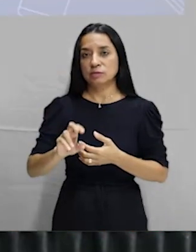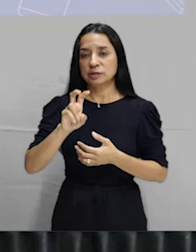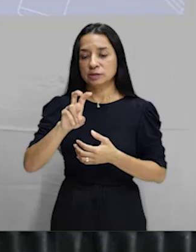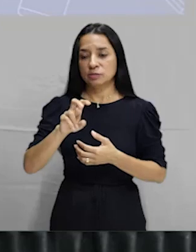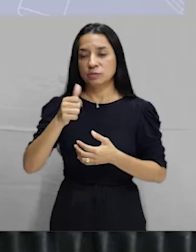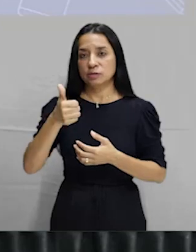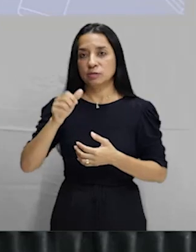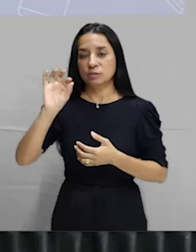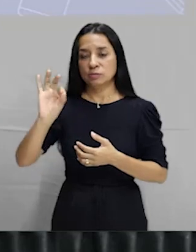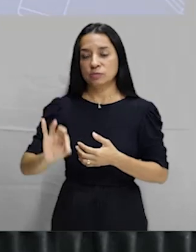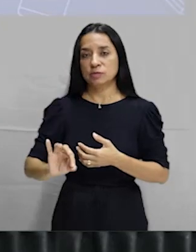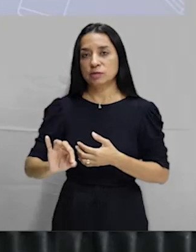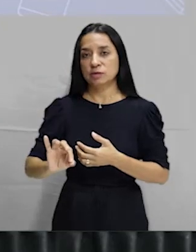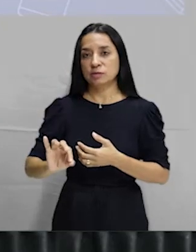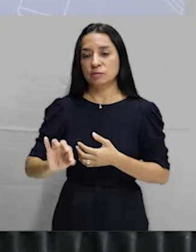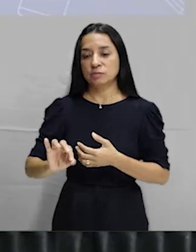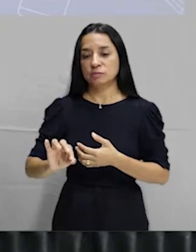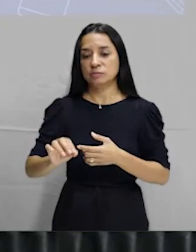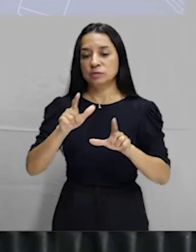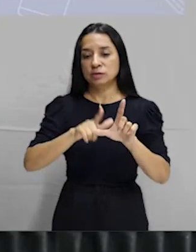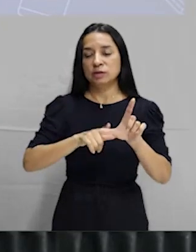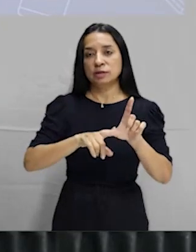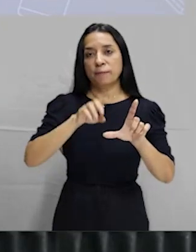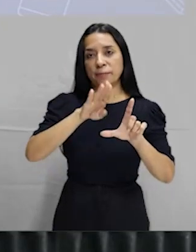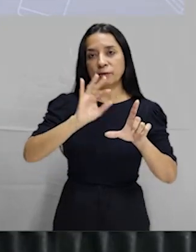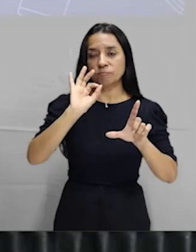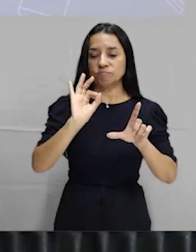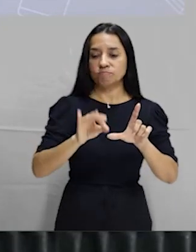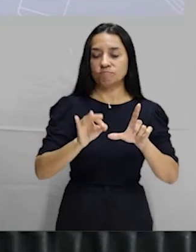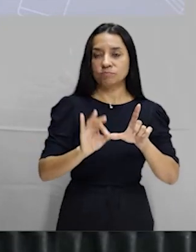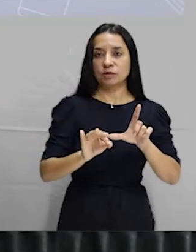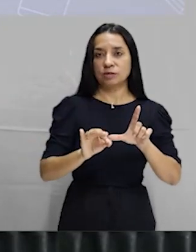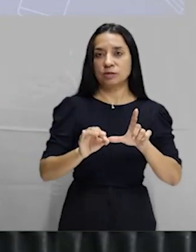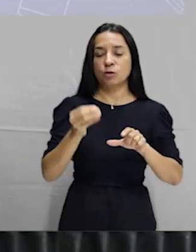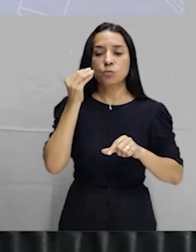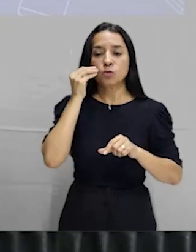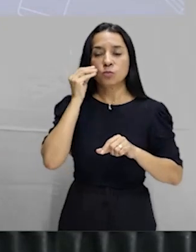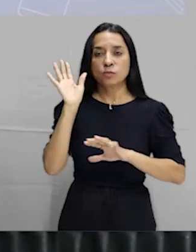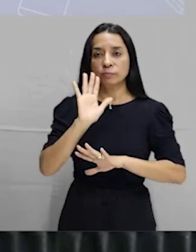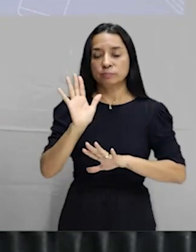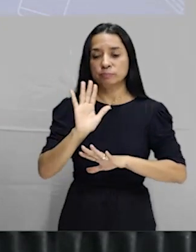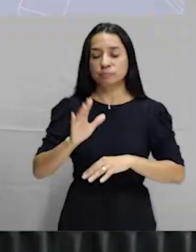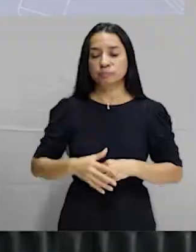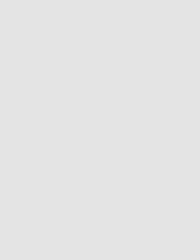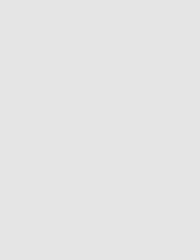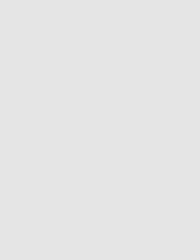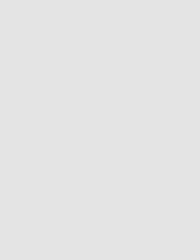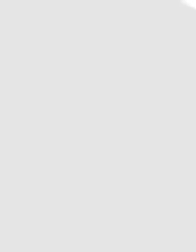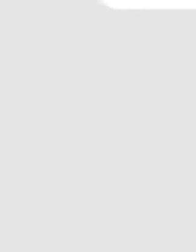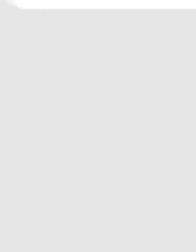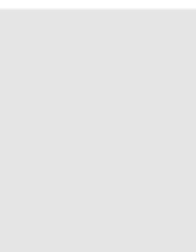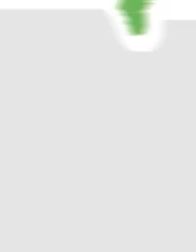letra B. Espero que vocês tenham compreendido. Deixo um beijão para vocês. Até a próxima aula. Tchau, tchau!